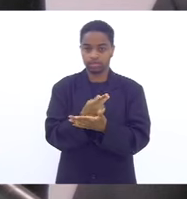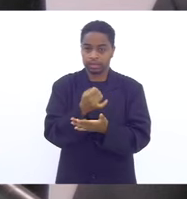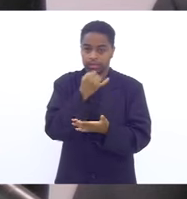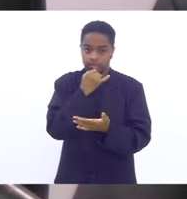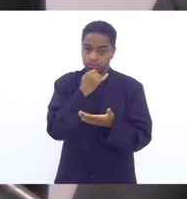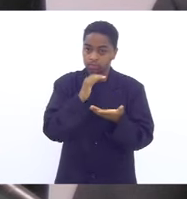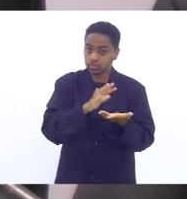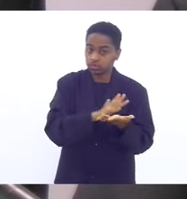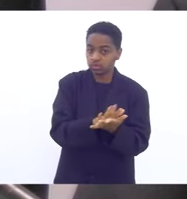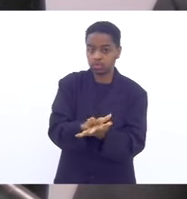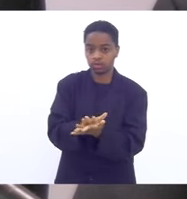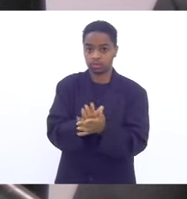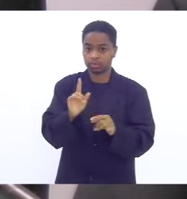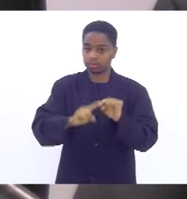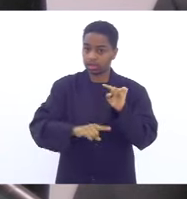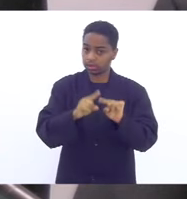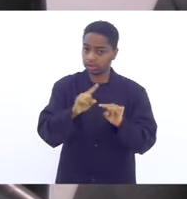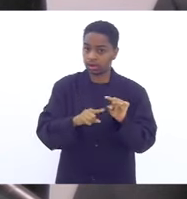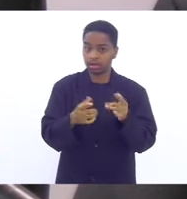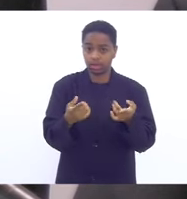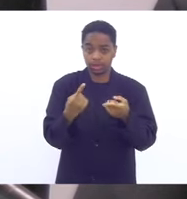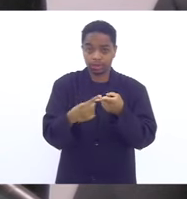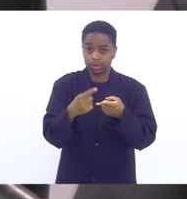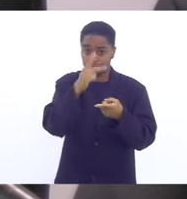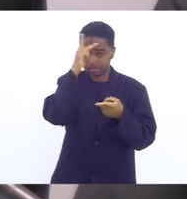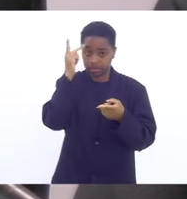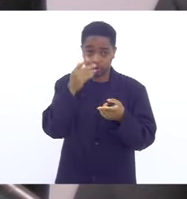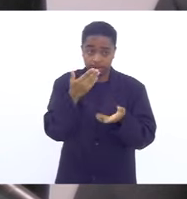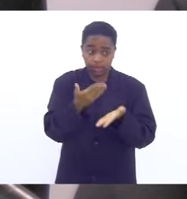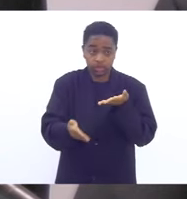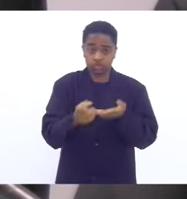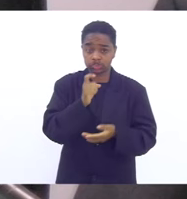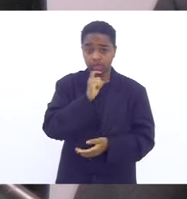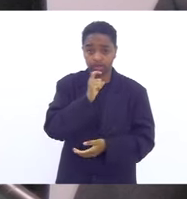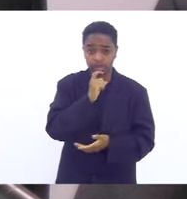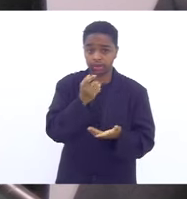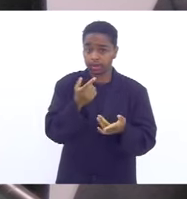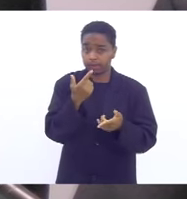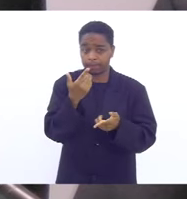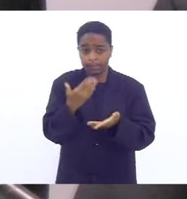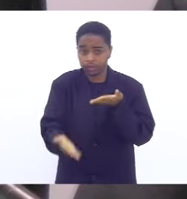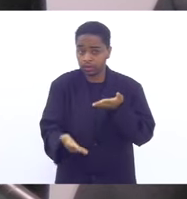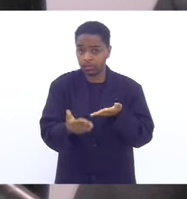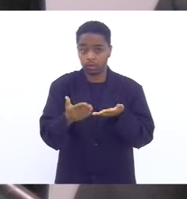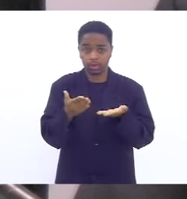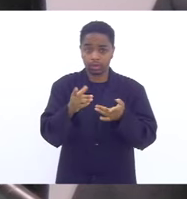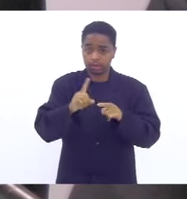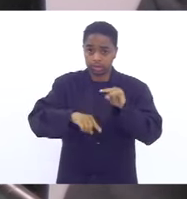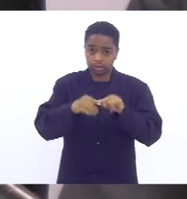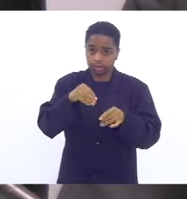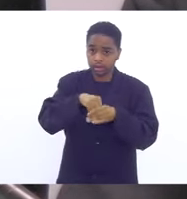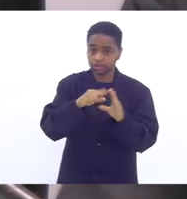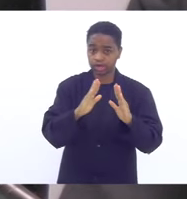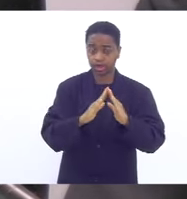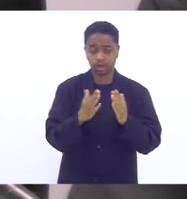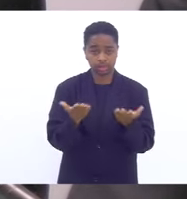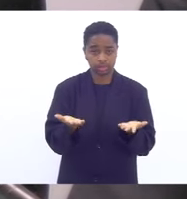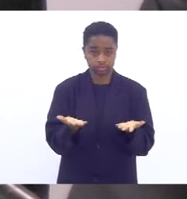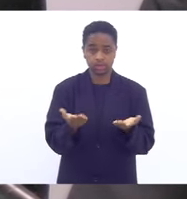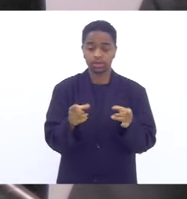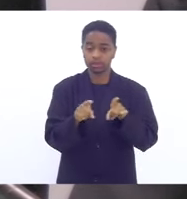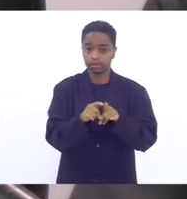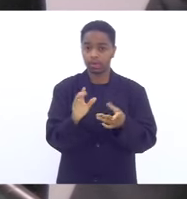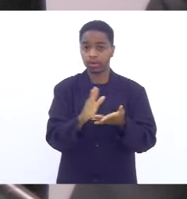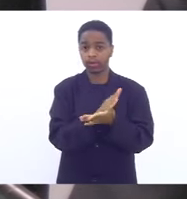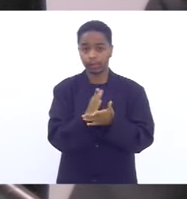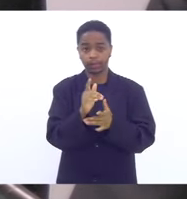destruição, né, como destruição dos equipamentos, né, pessoas perderam suas geladeiras, perderam seus eletrodomésticos. Tivemos também pessoas